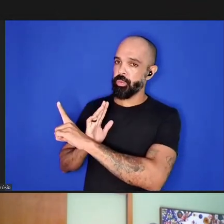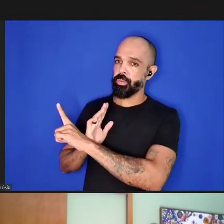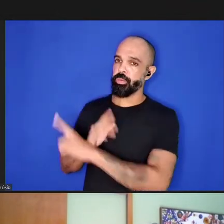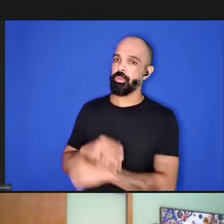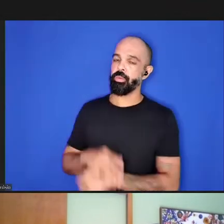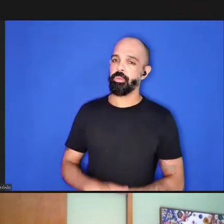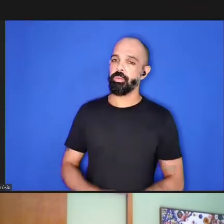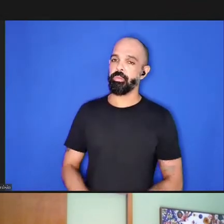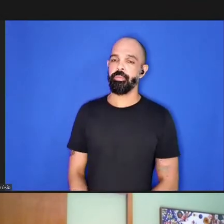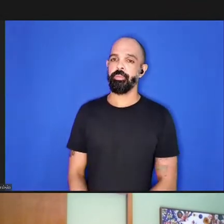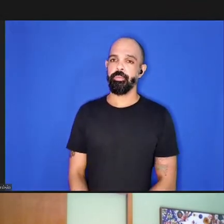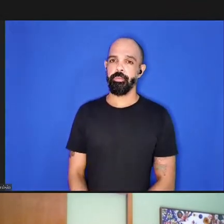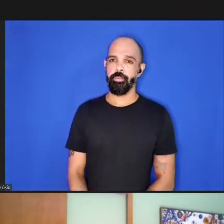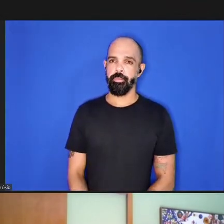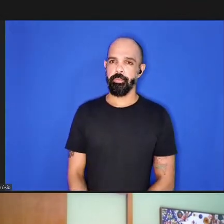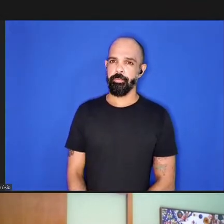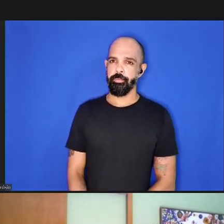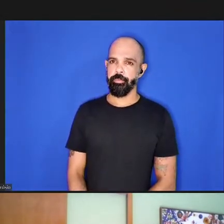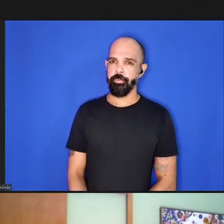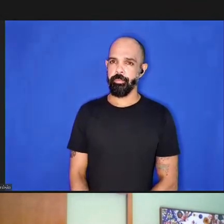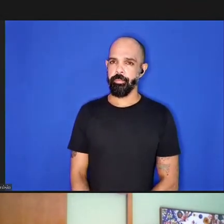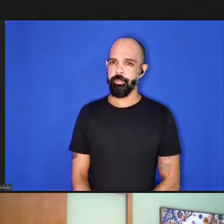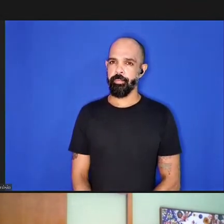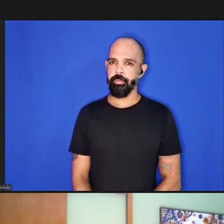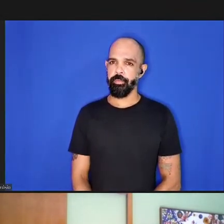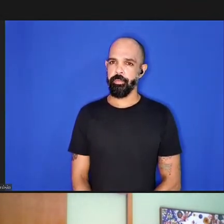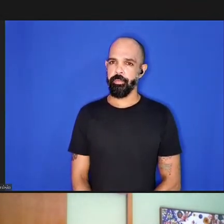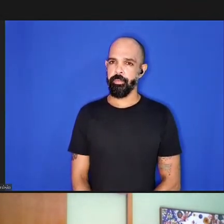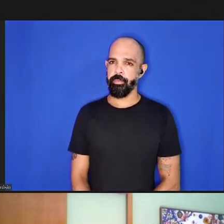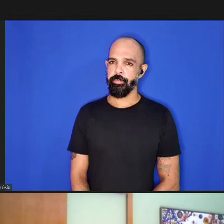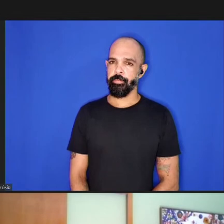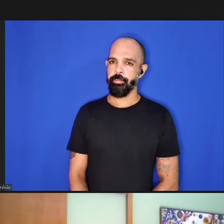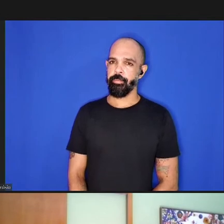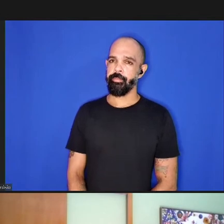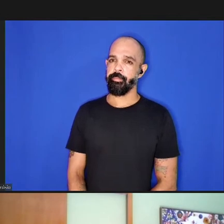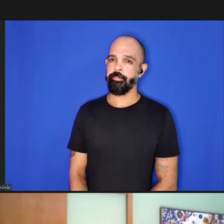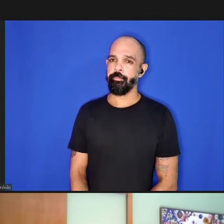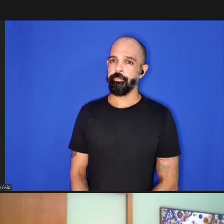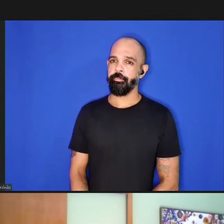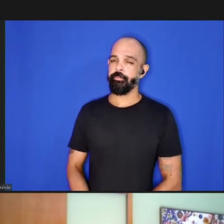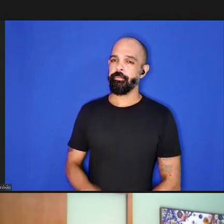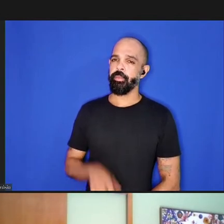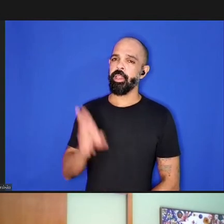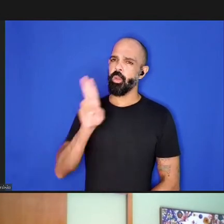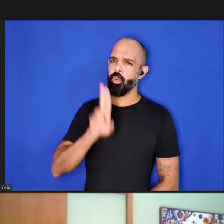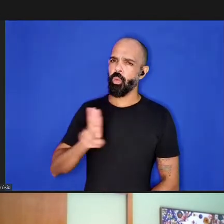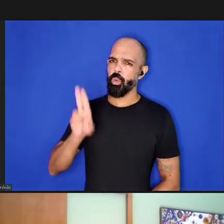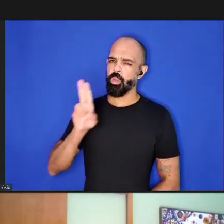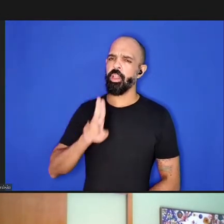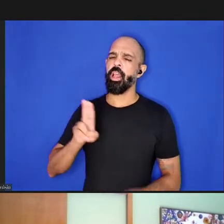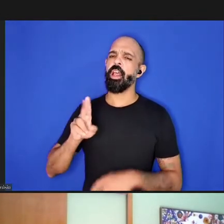se são usadas ferramentas de imagem